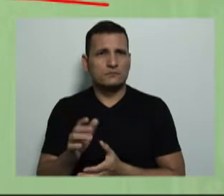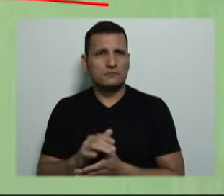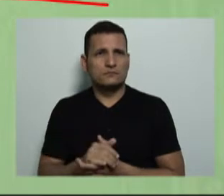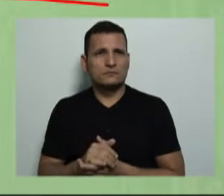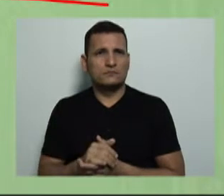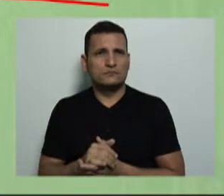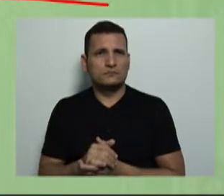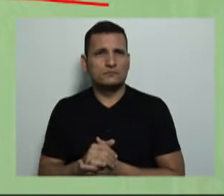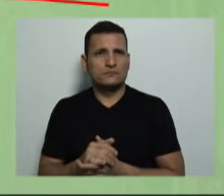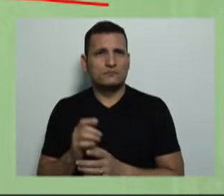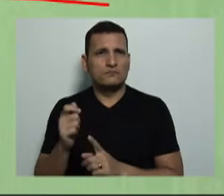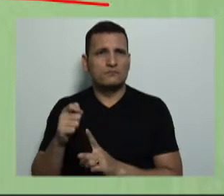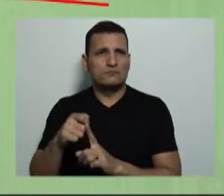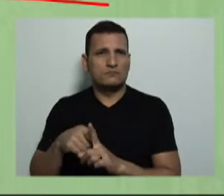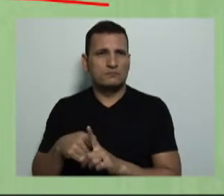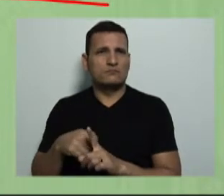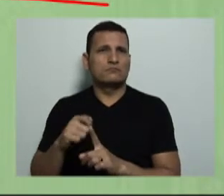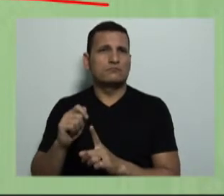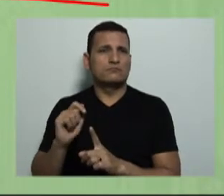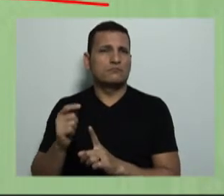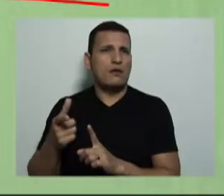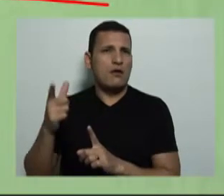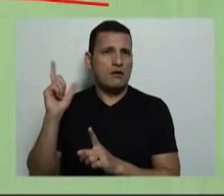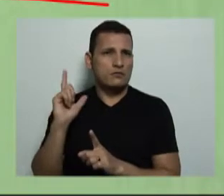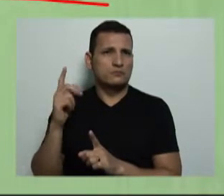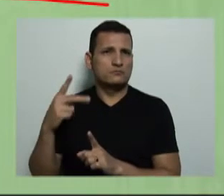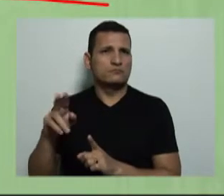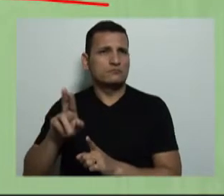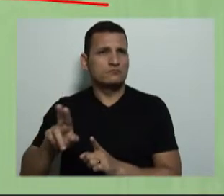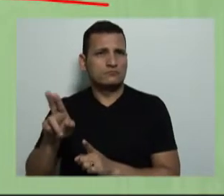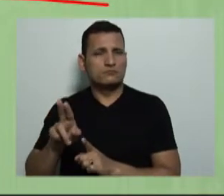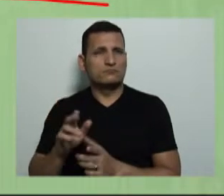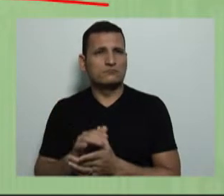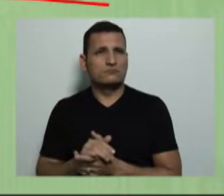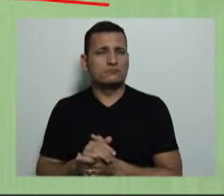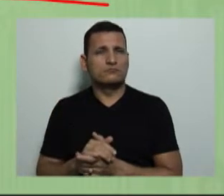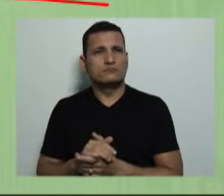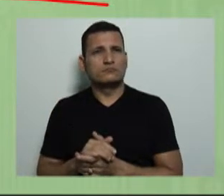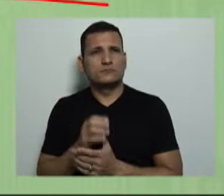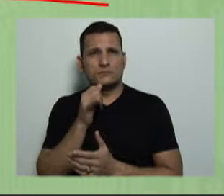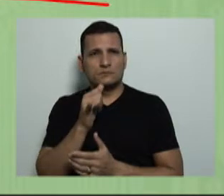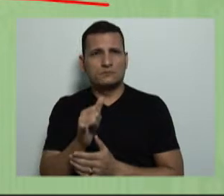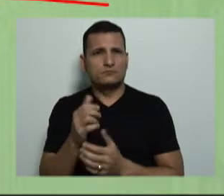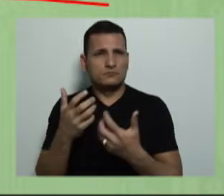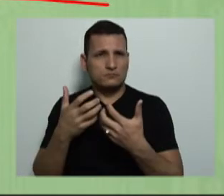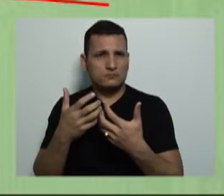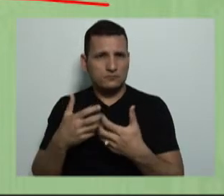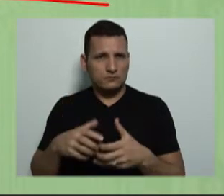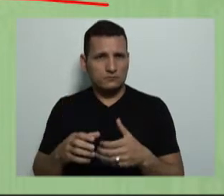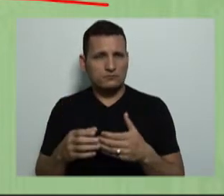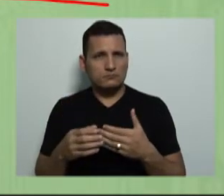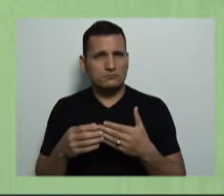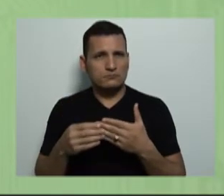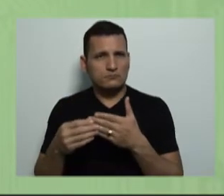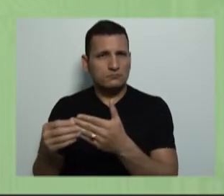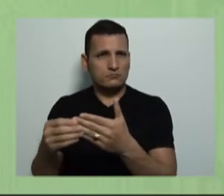anterior ao de sua utilização, exceto quando oferecer transporte para o estagiário.